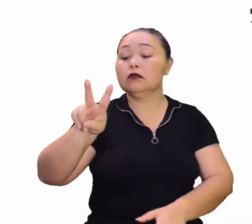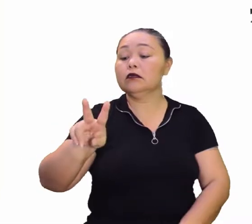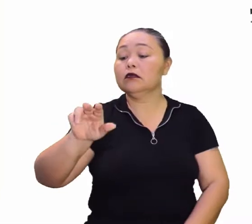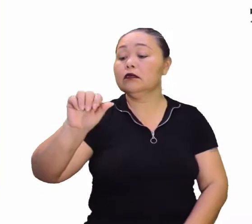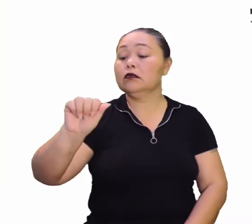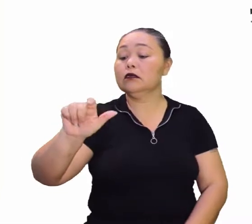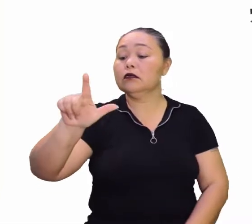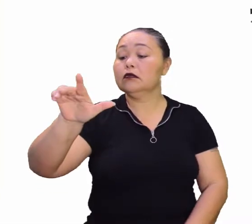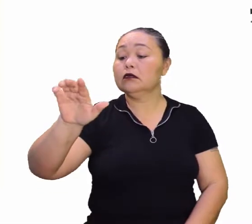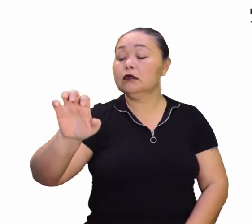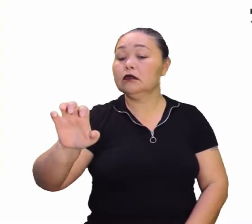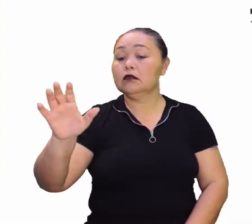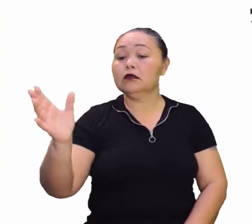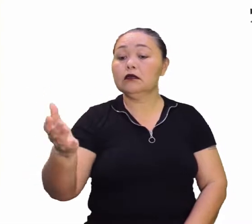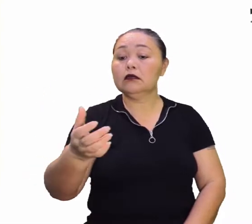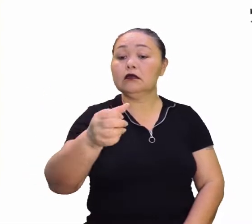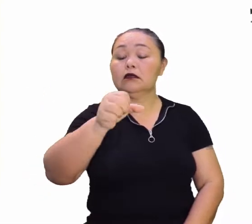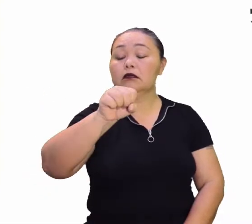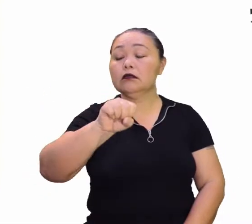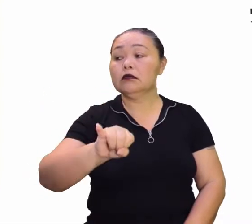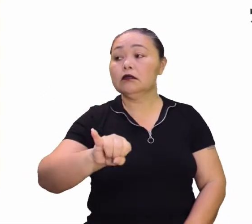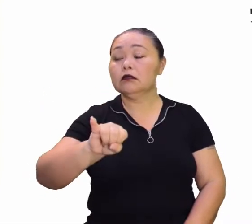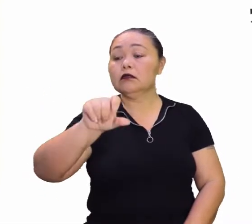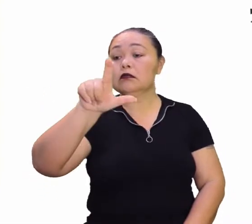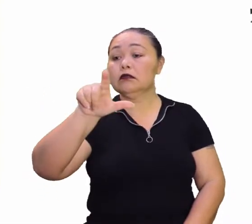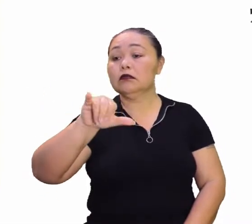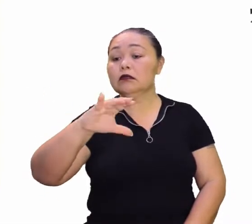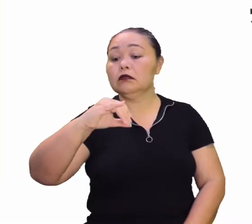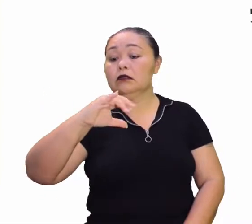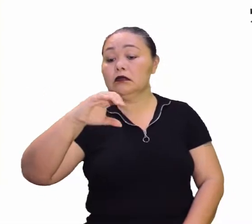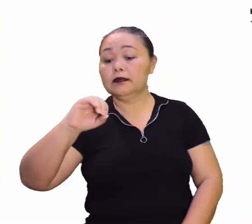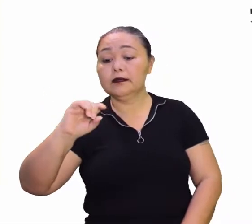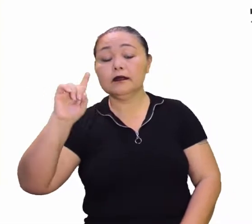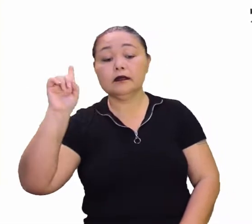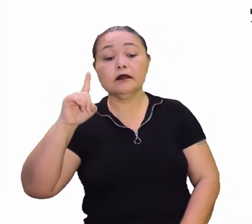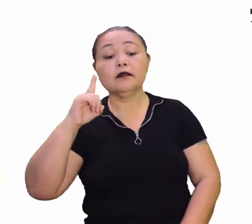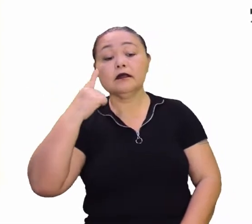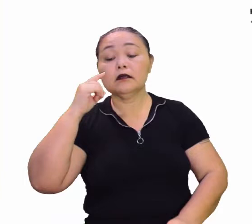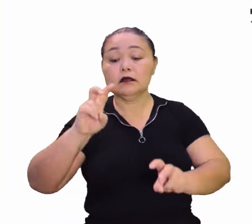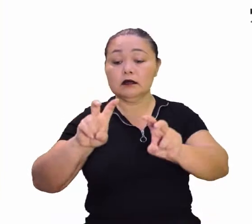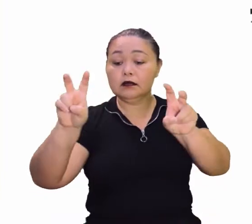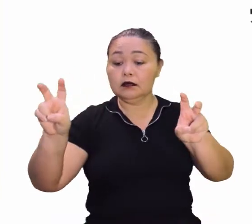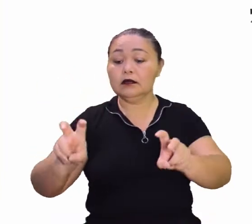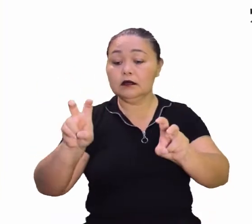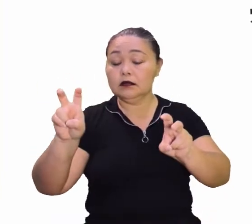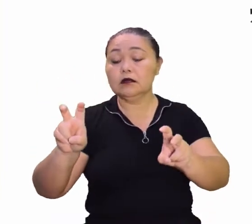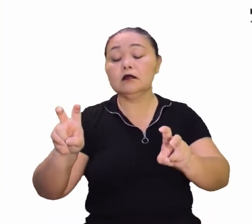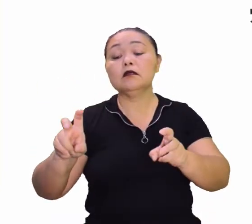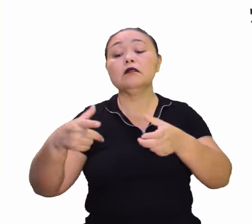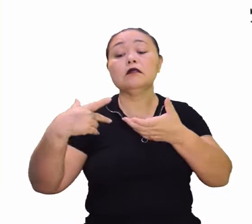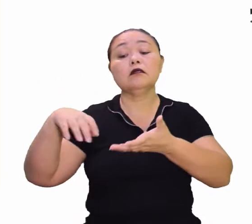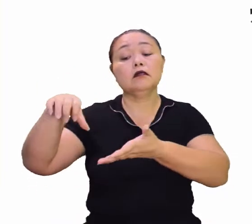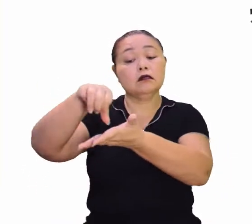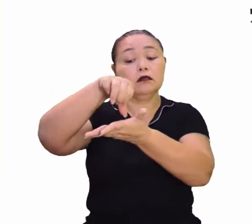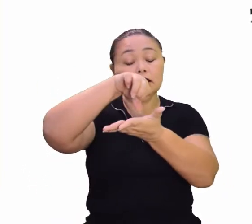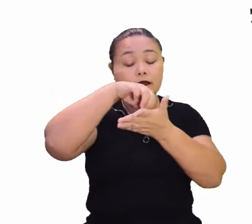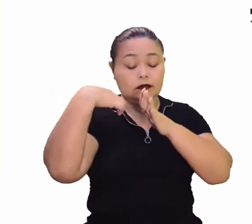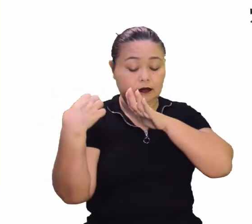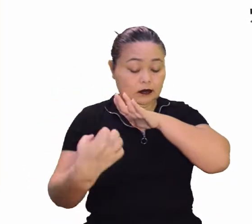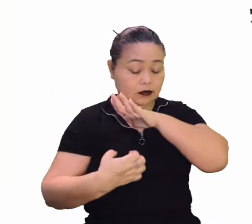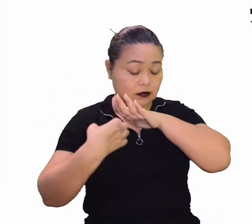está explanado por uma figura de um computador. E realmente é um lugar, um polo